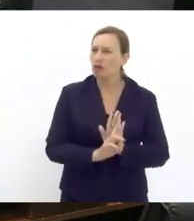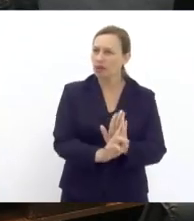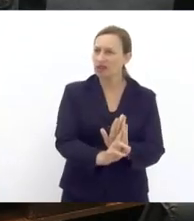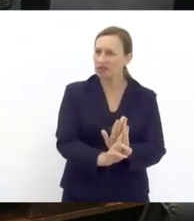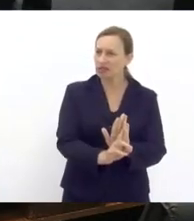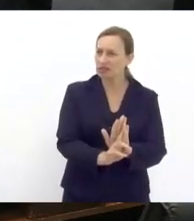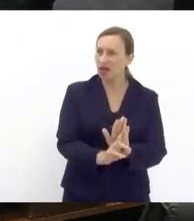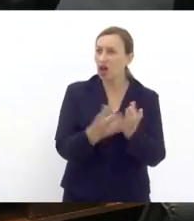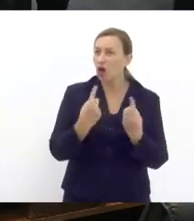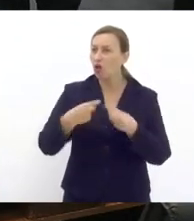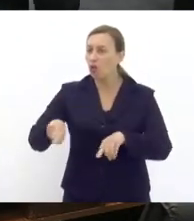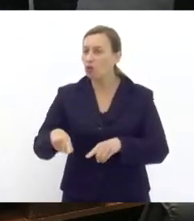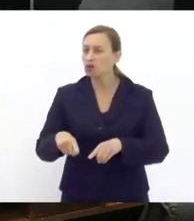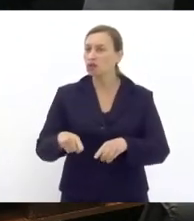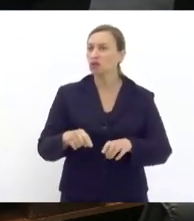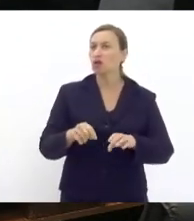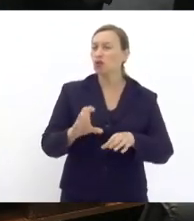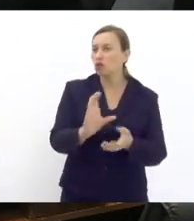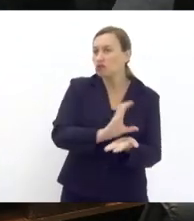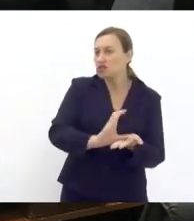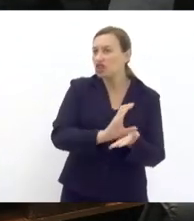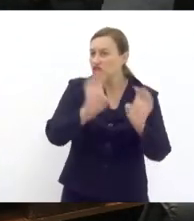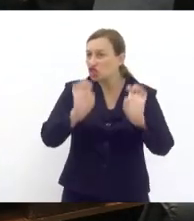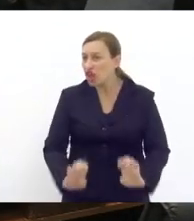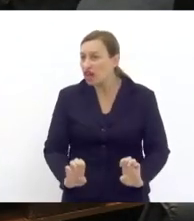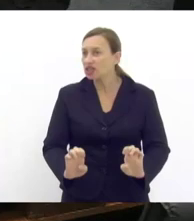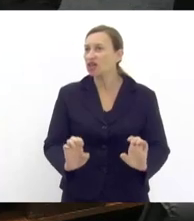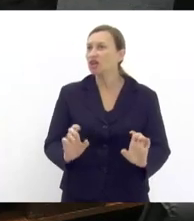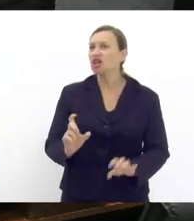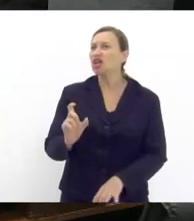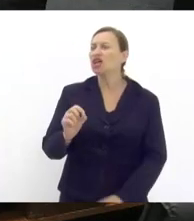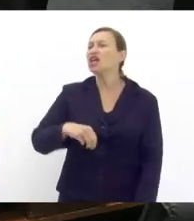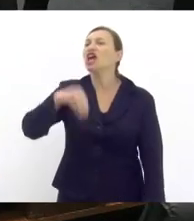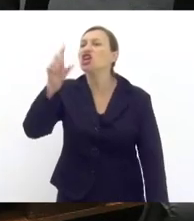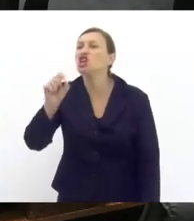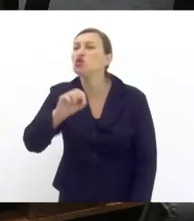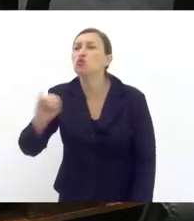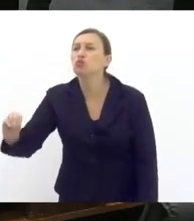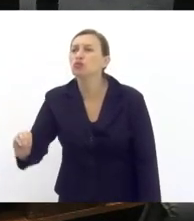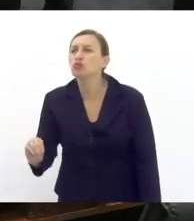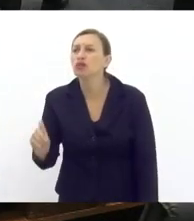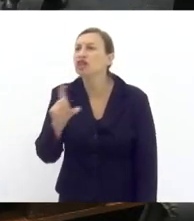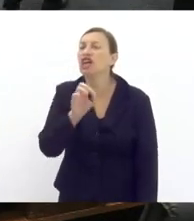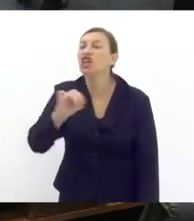a Vossa Excelência. Não pode acontecer isso, deputado. Que isso? Deputado, não...